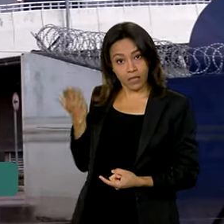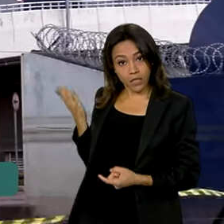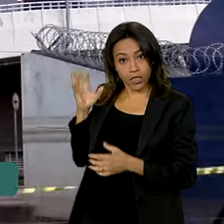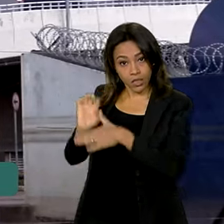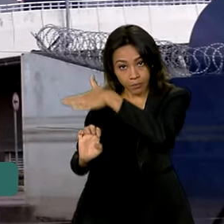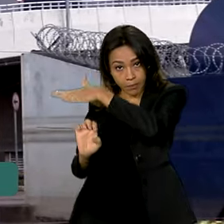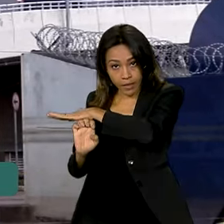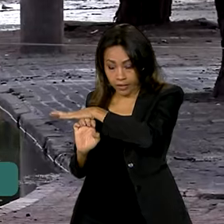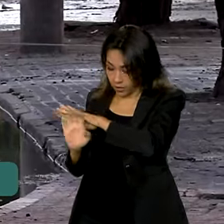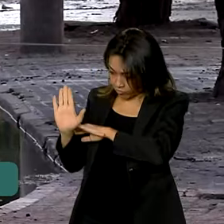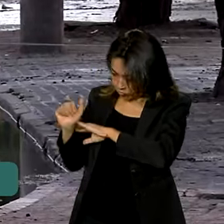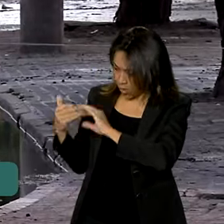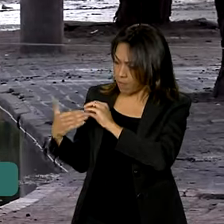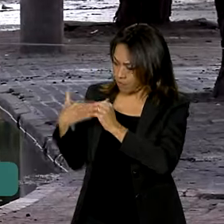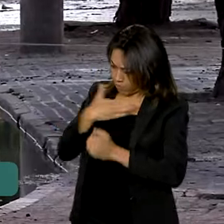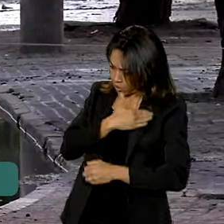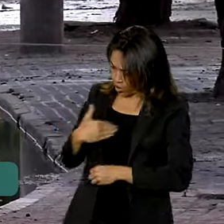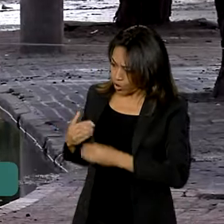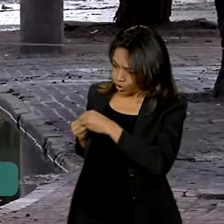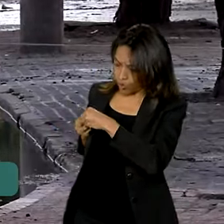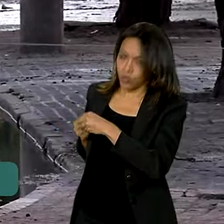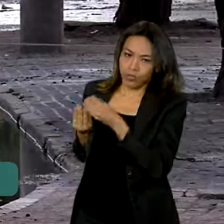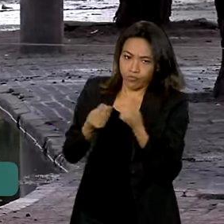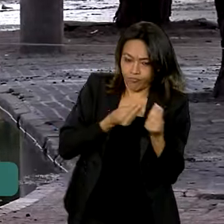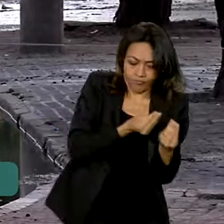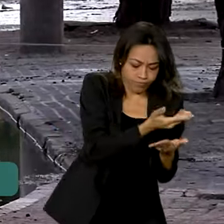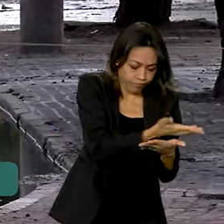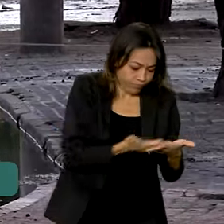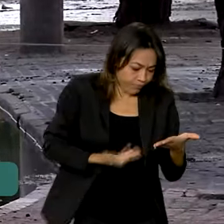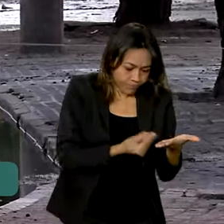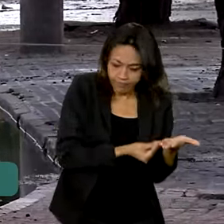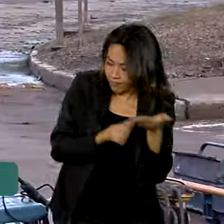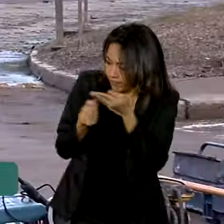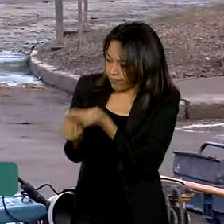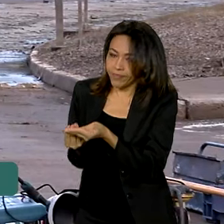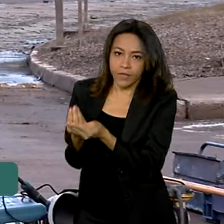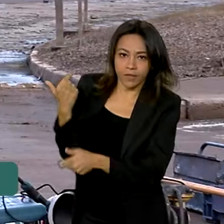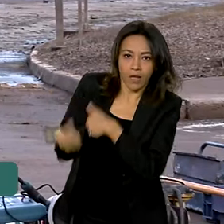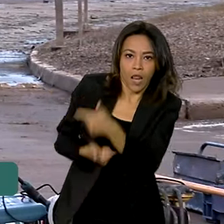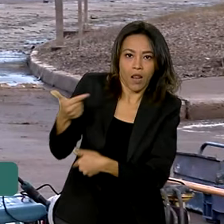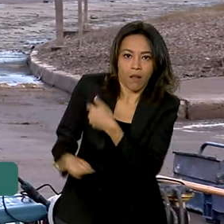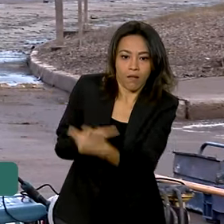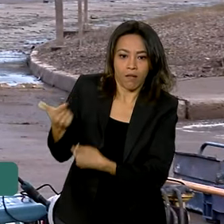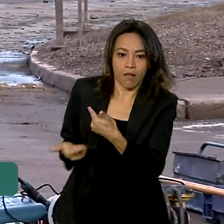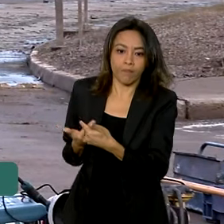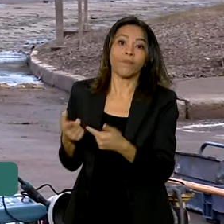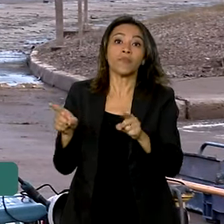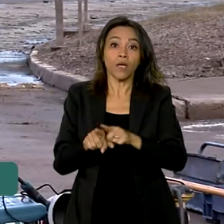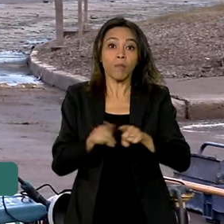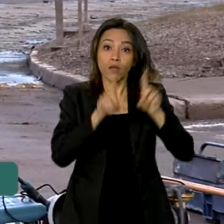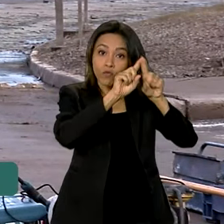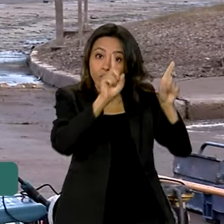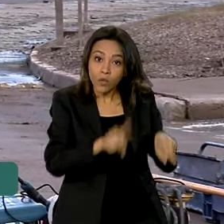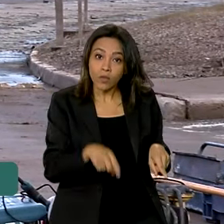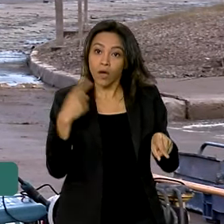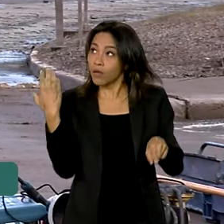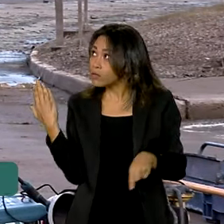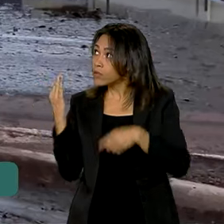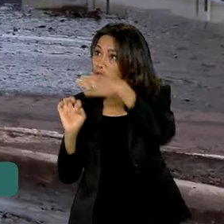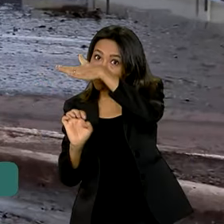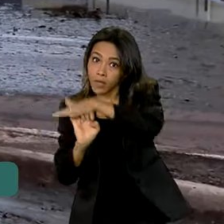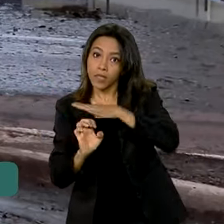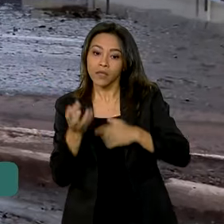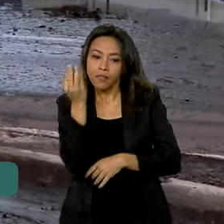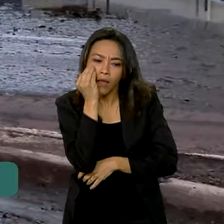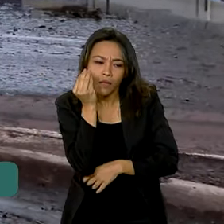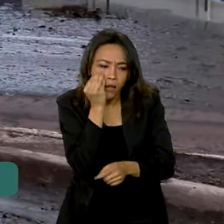ao ministro Pimenta um plano de trabalho para a recuperação do aeroporto. Funcionários da concessionária iniciaram testes